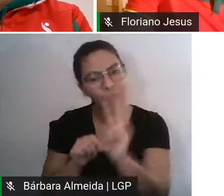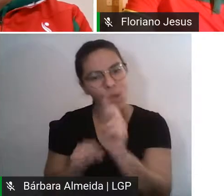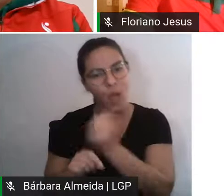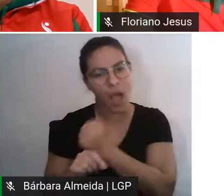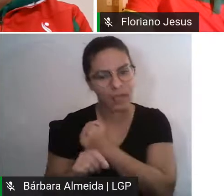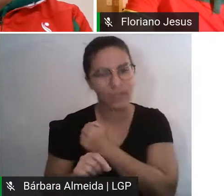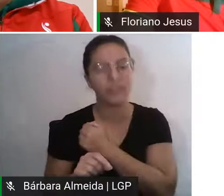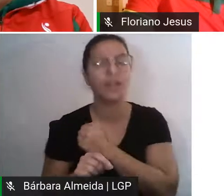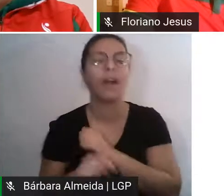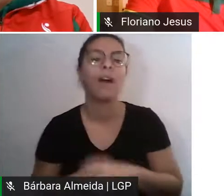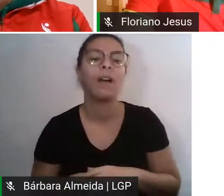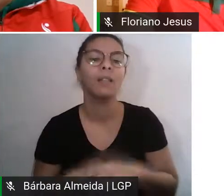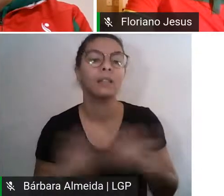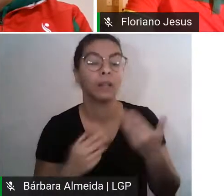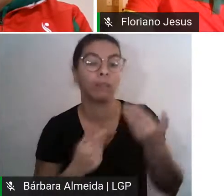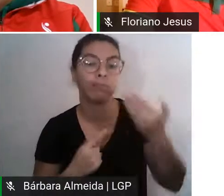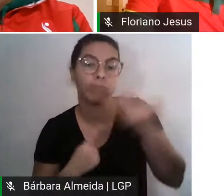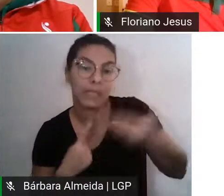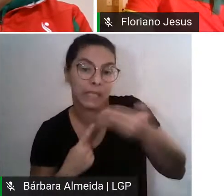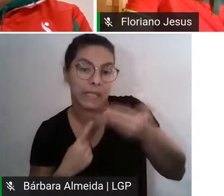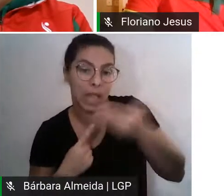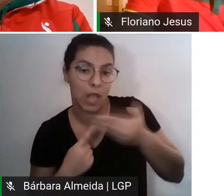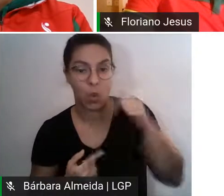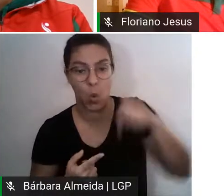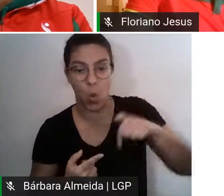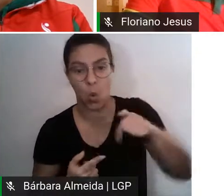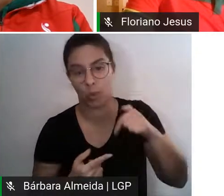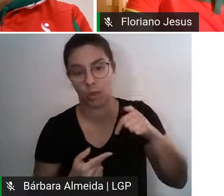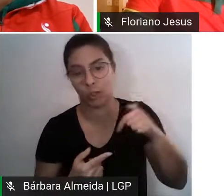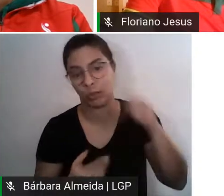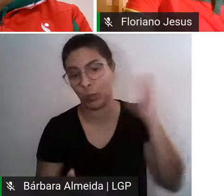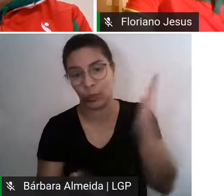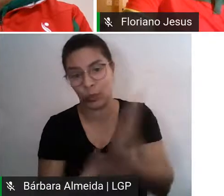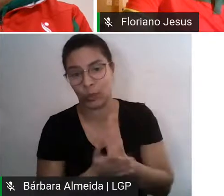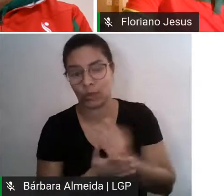um ciclo de 7 webinars que hoje chega ao fim.